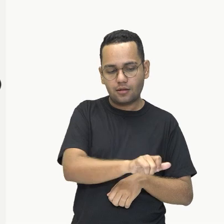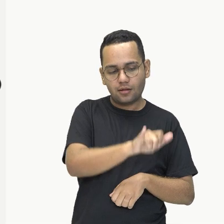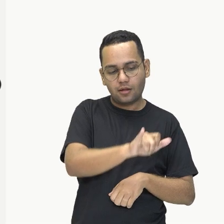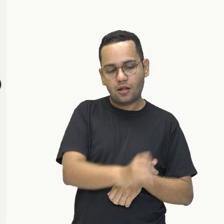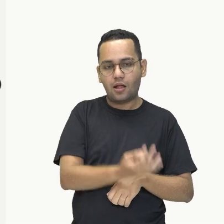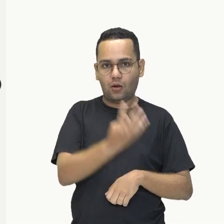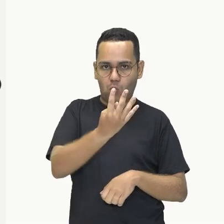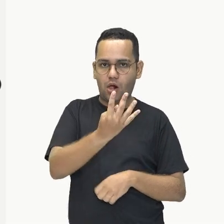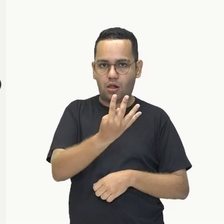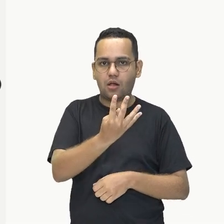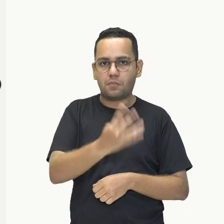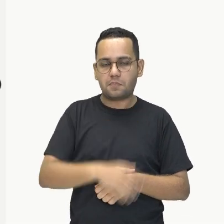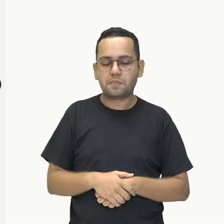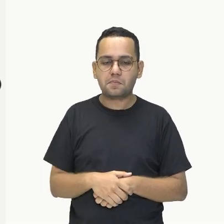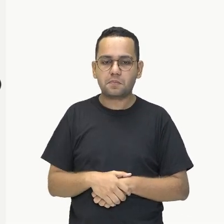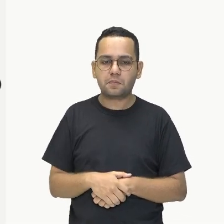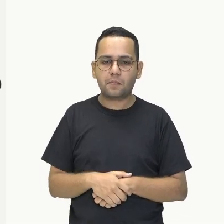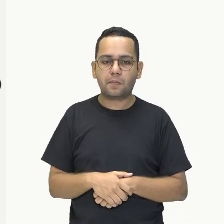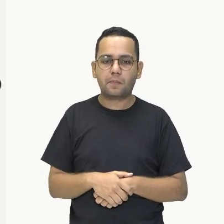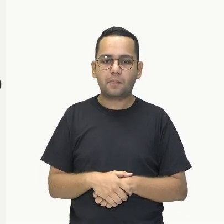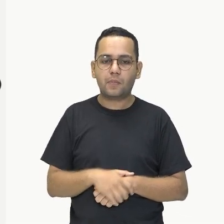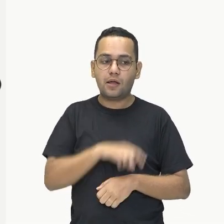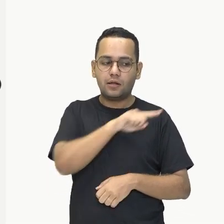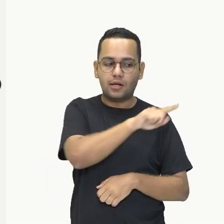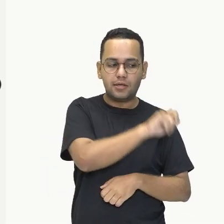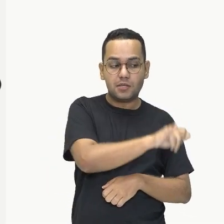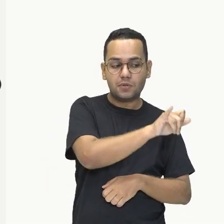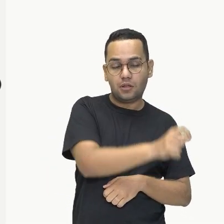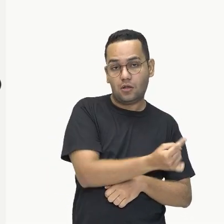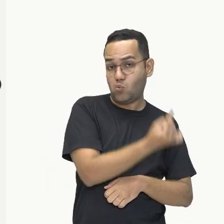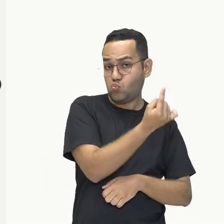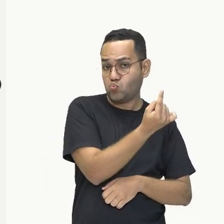à quarta potência.